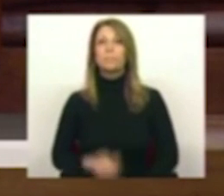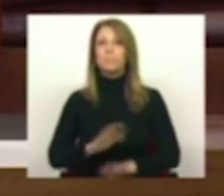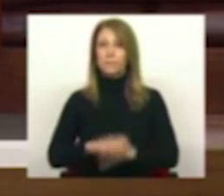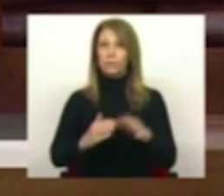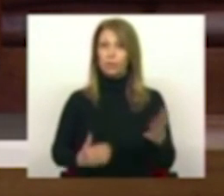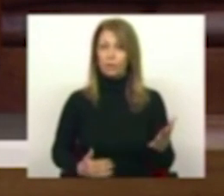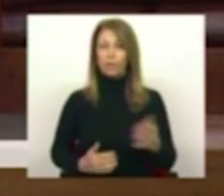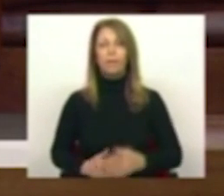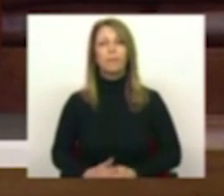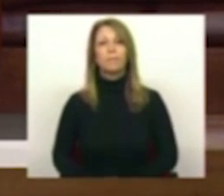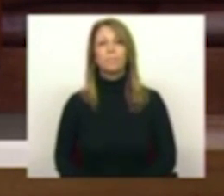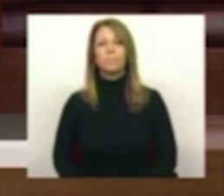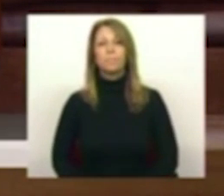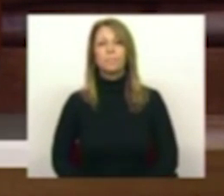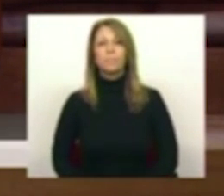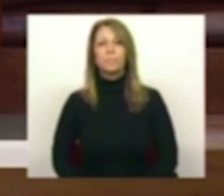esquerda no